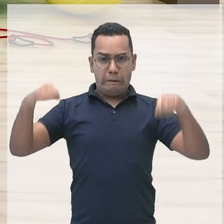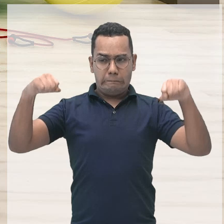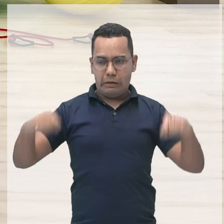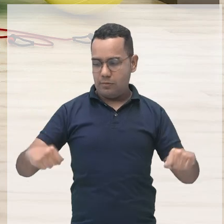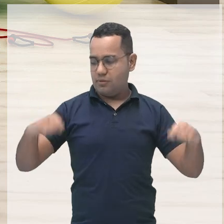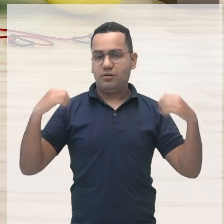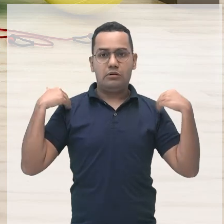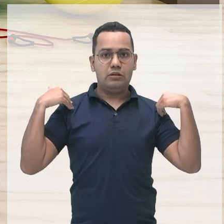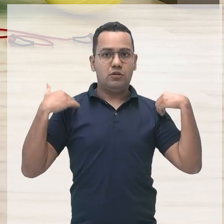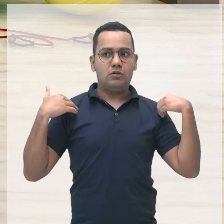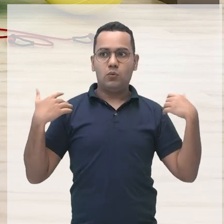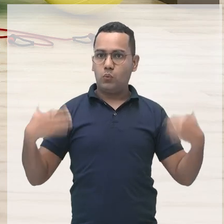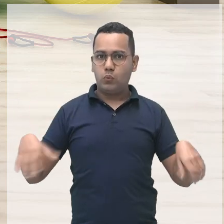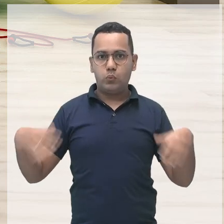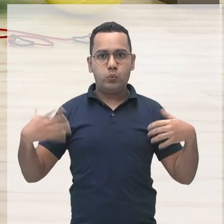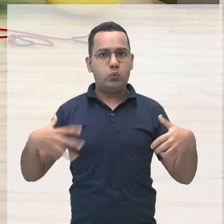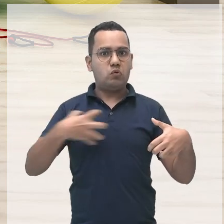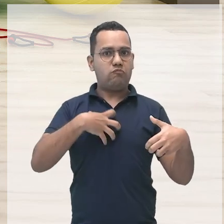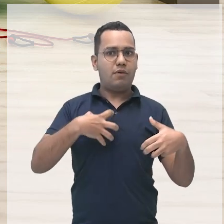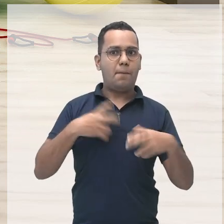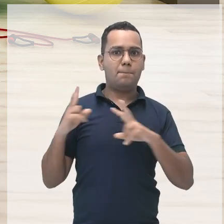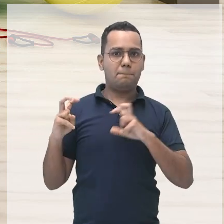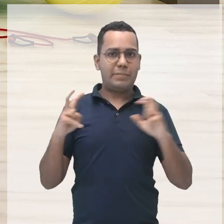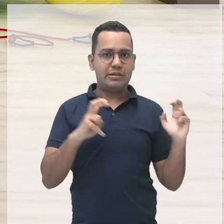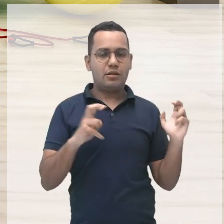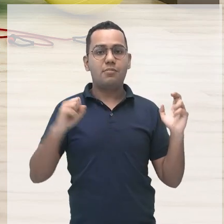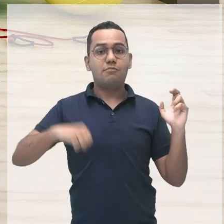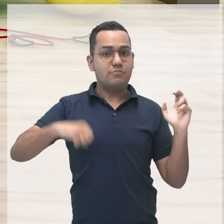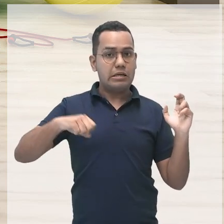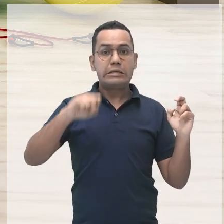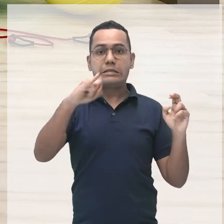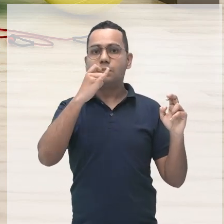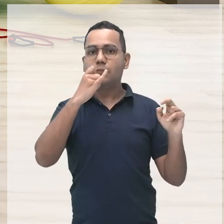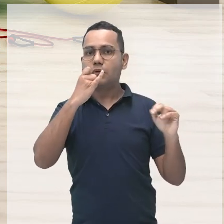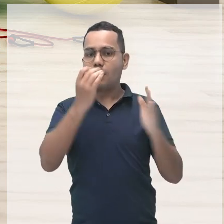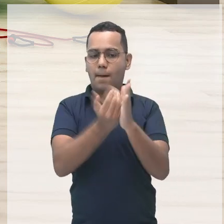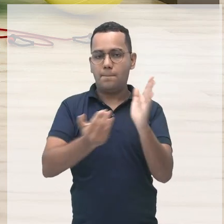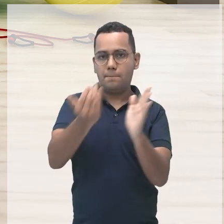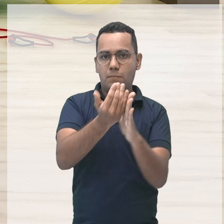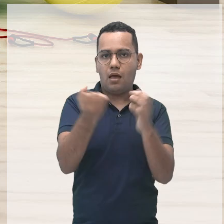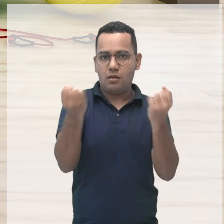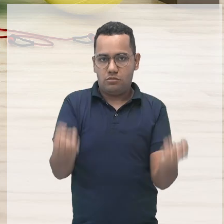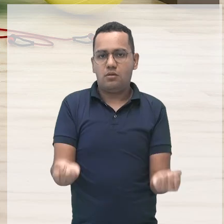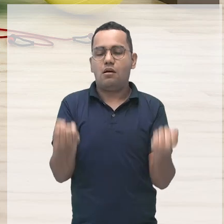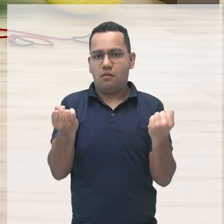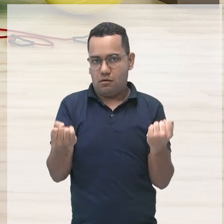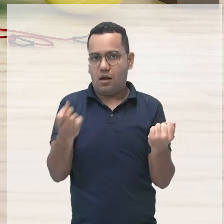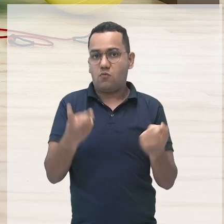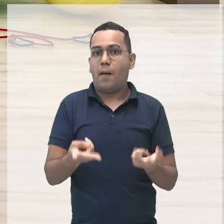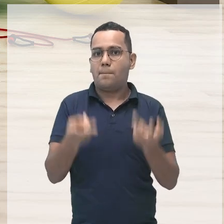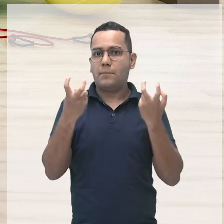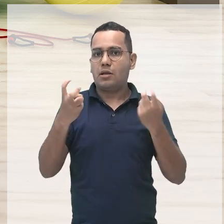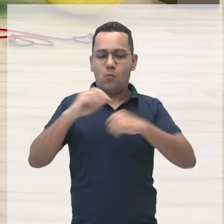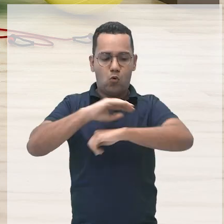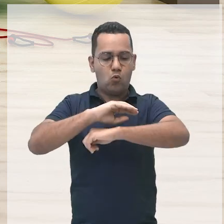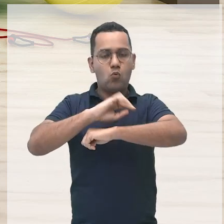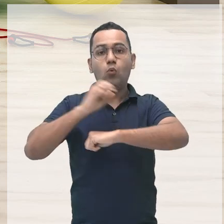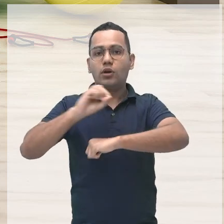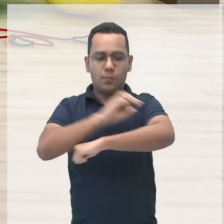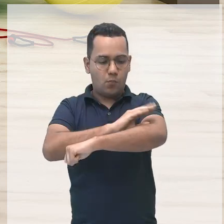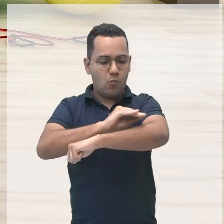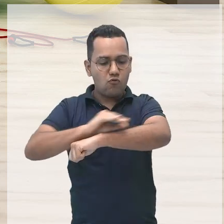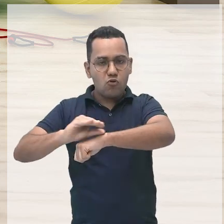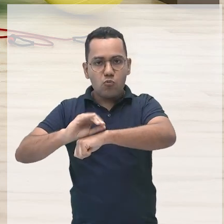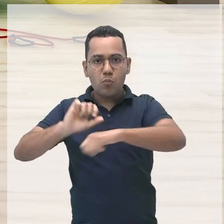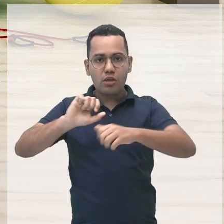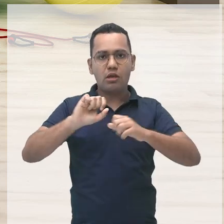você carrega, mais você vai sentir a sua musculatura contraindo, tá bom? Agora a gente vai trabalhar a região do